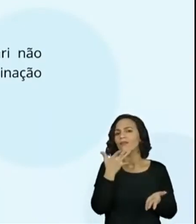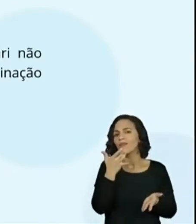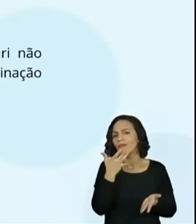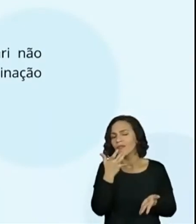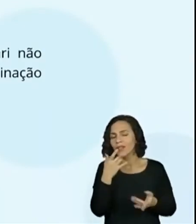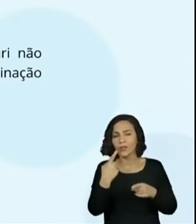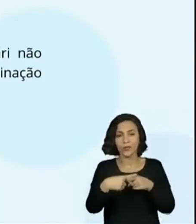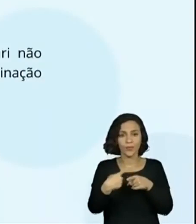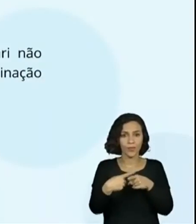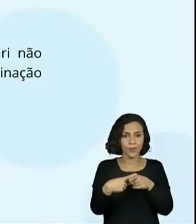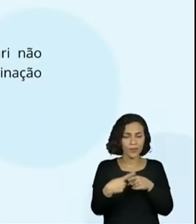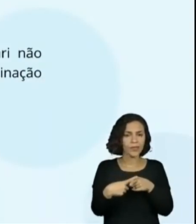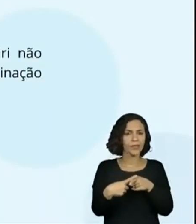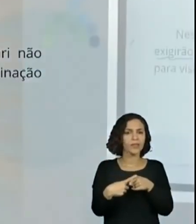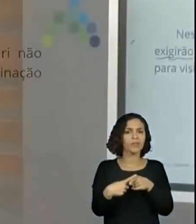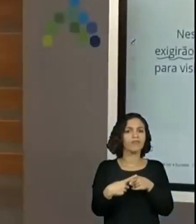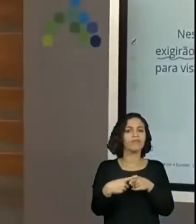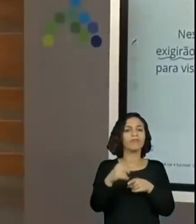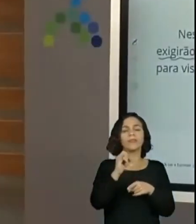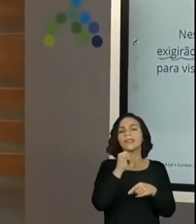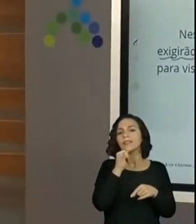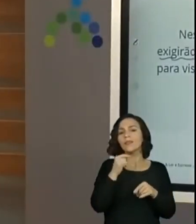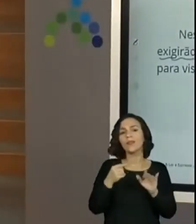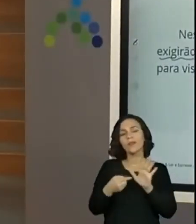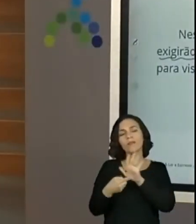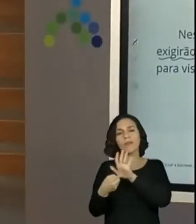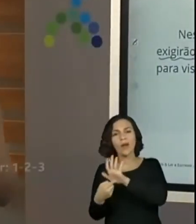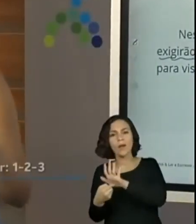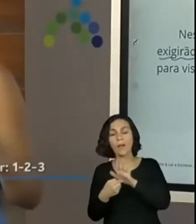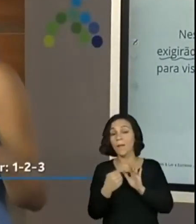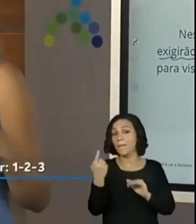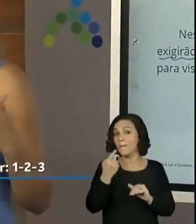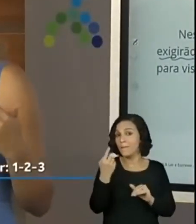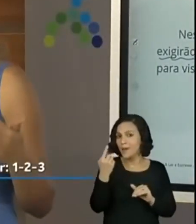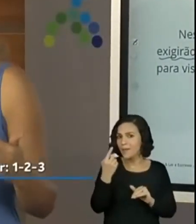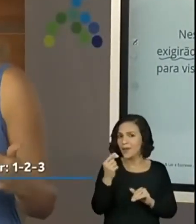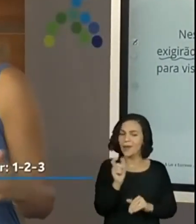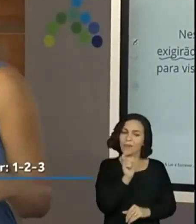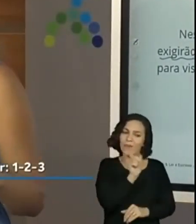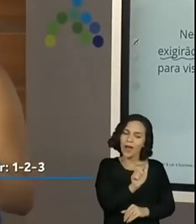fácil, não é, criançada? Quando a gente trabalha, a gente foi ali, primeiro a gente